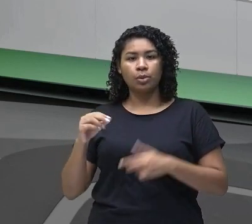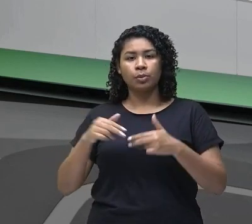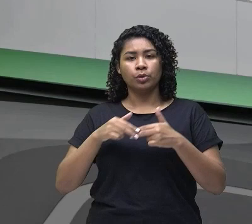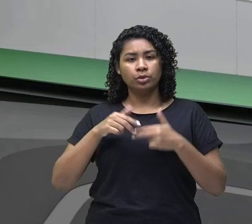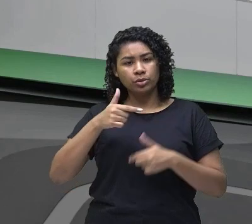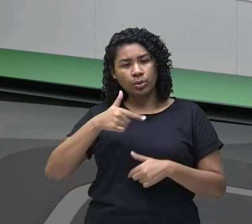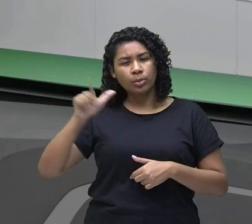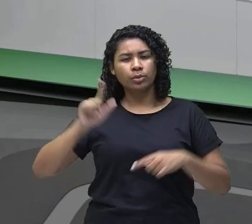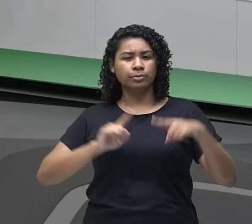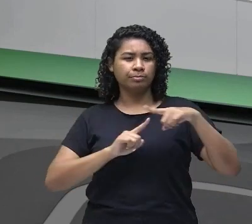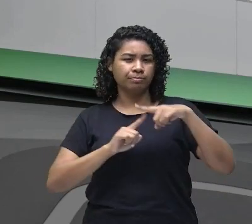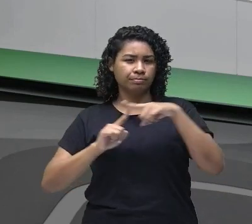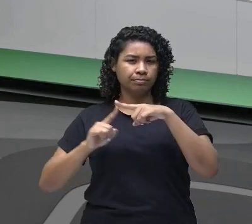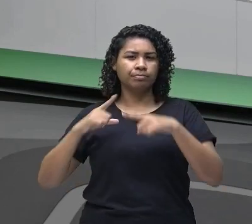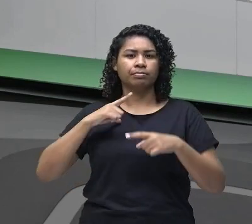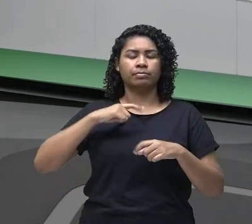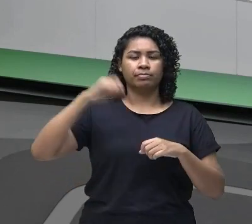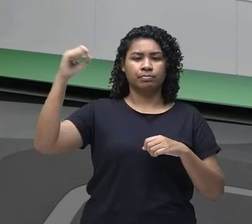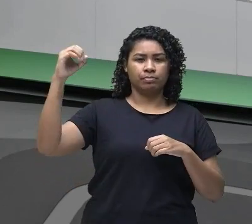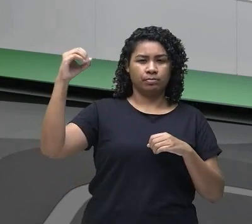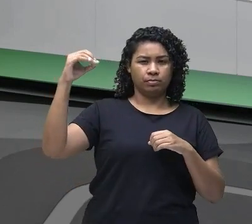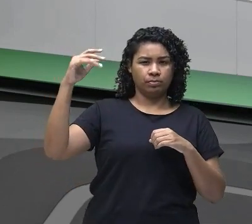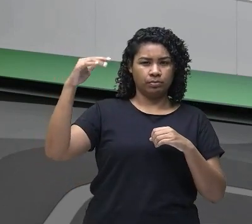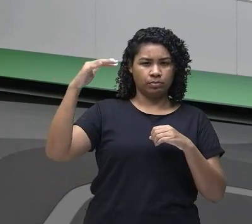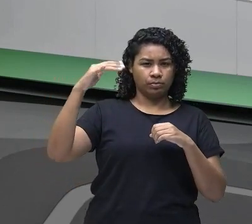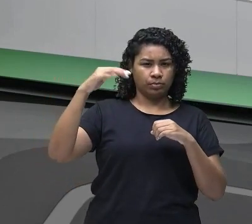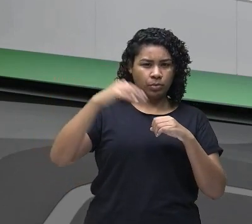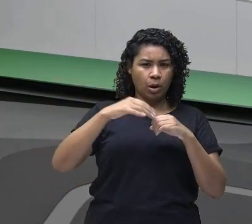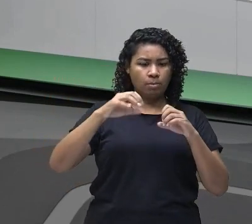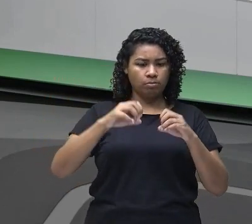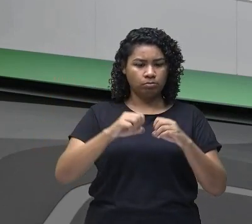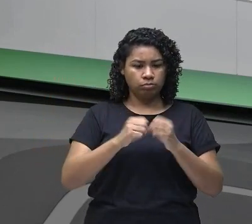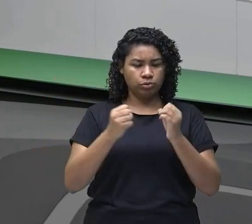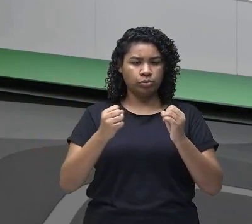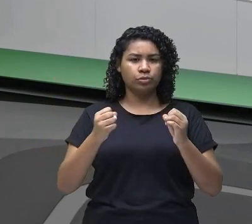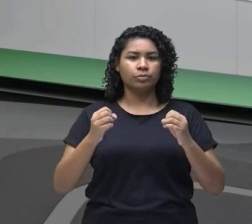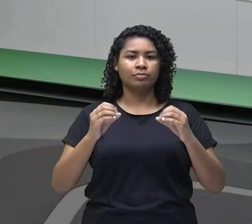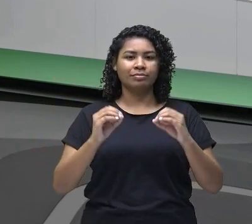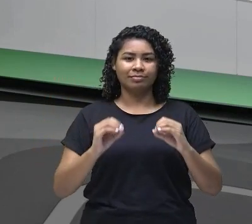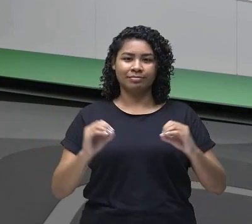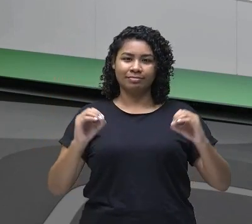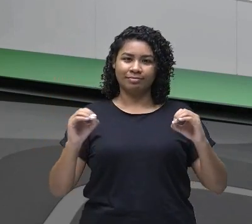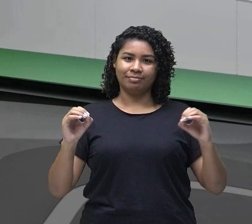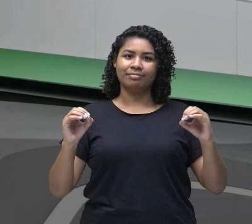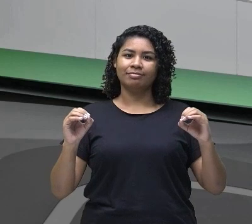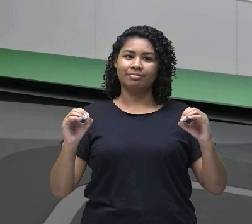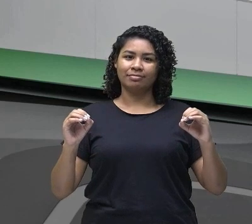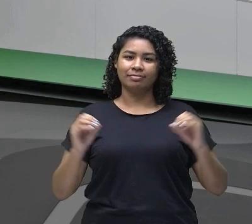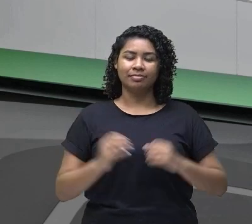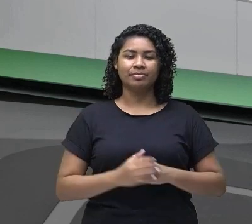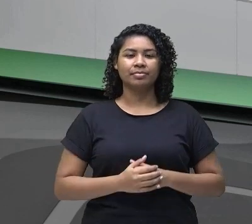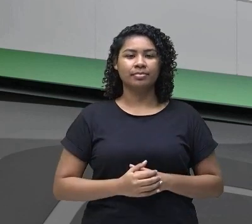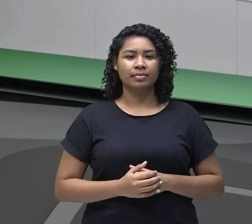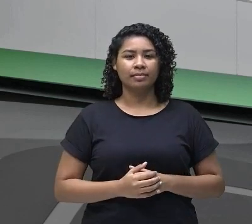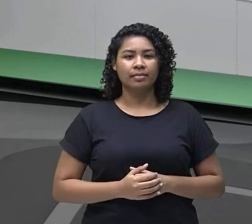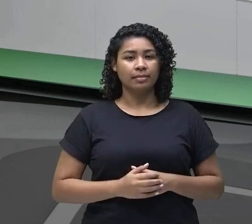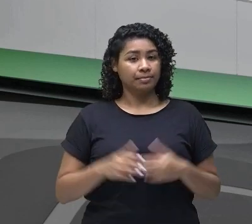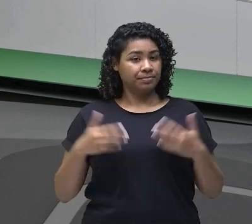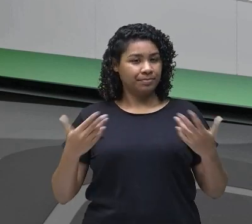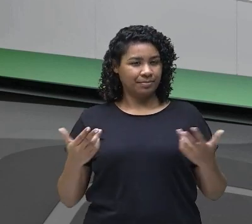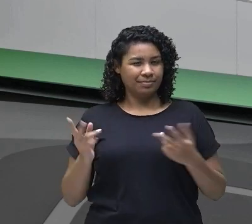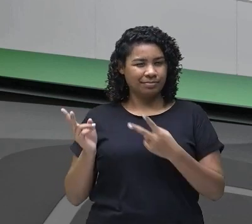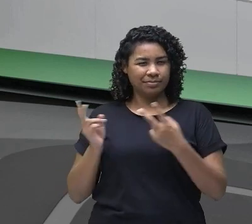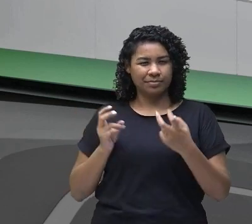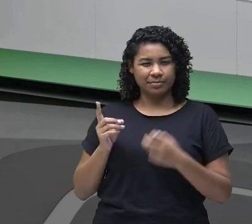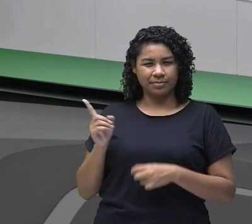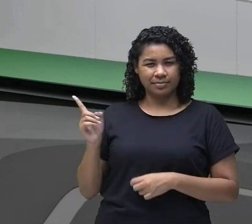tipo de radiação que vai novamente formar essas moléculas de oxigênio. Então, nessa animação